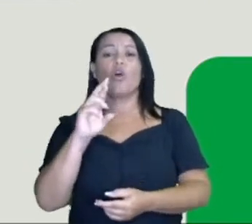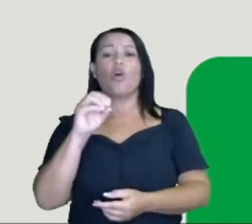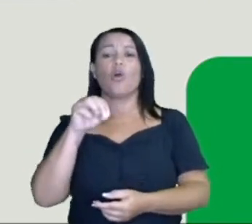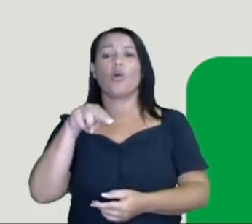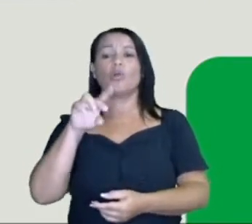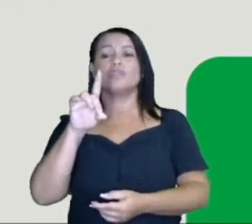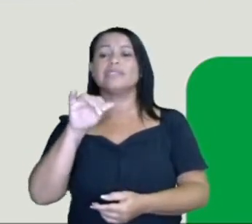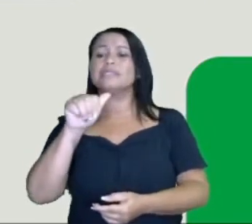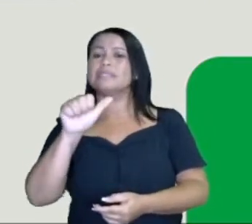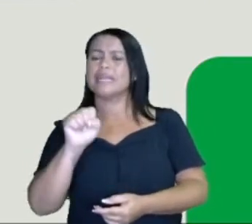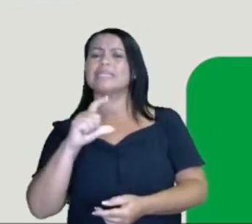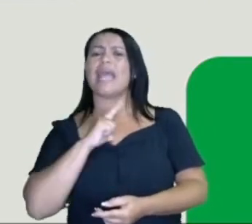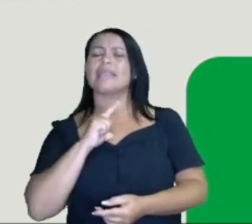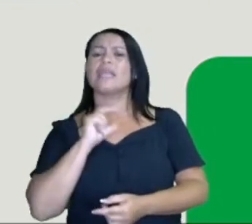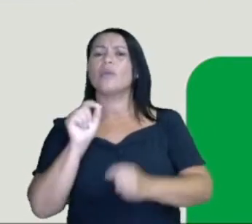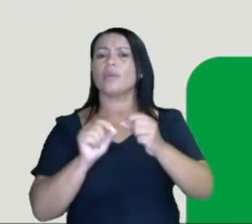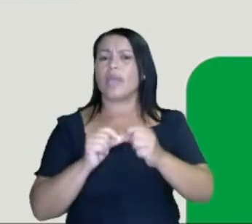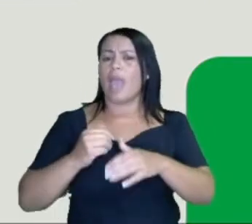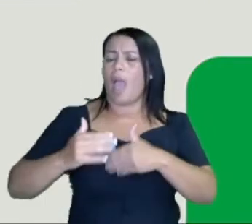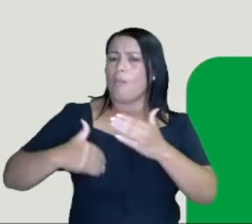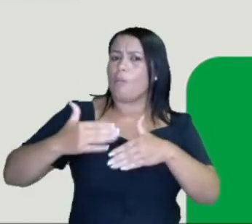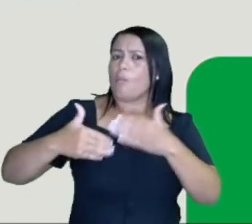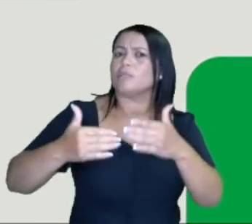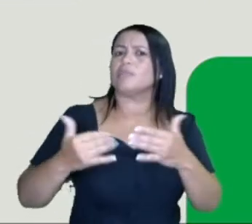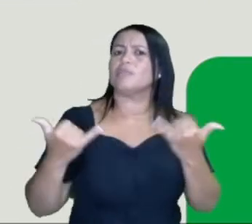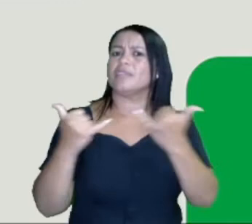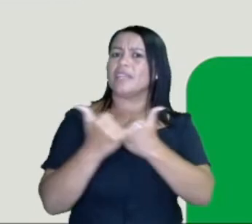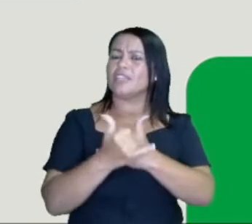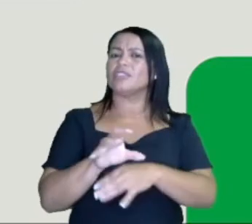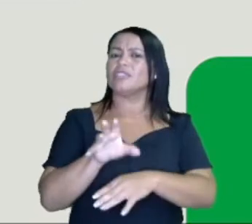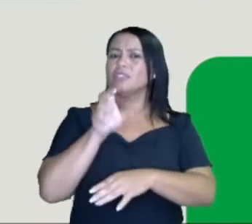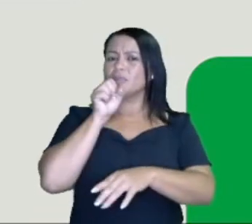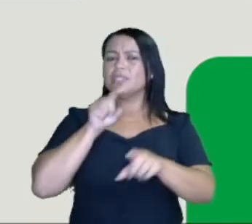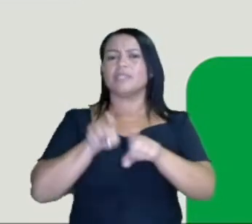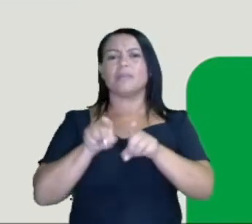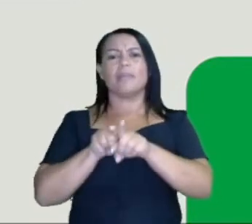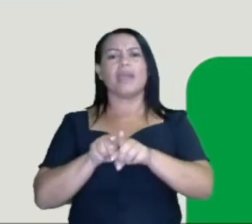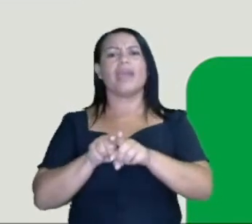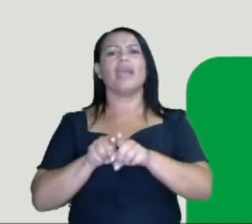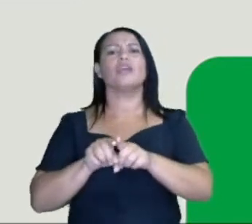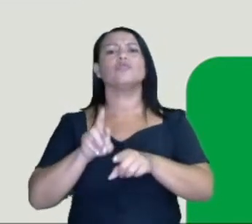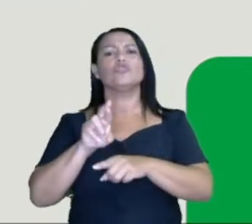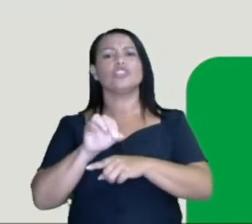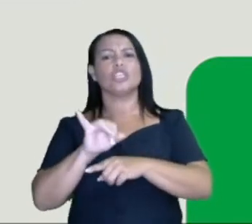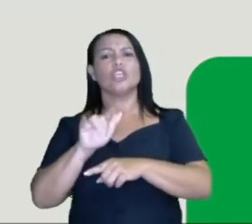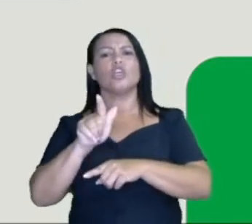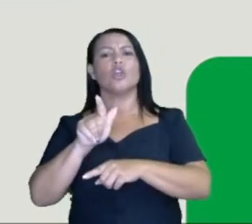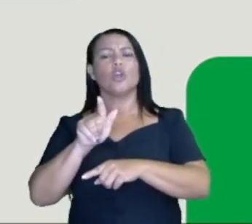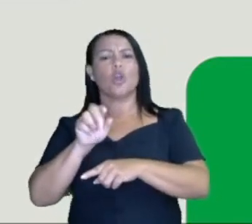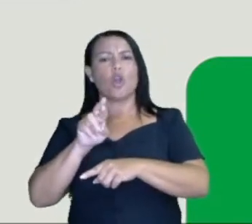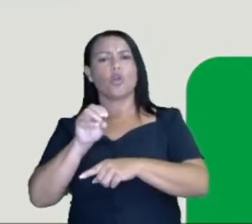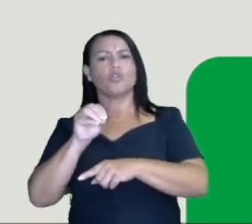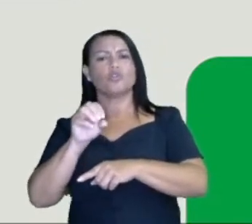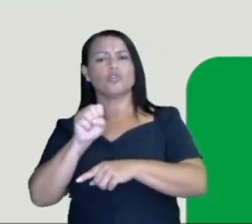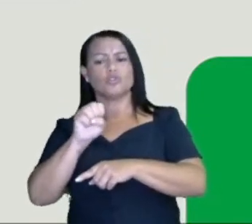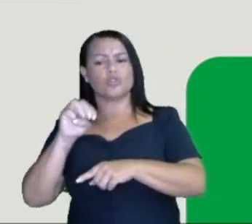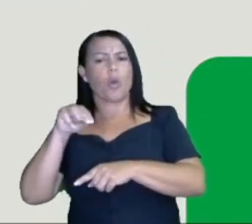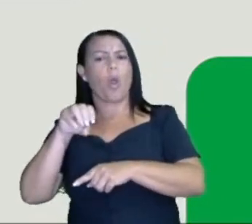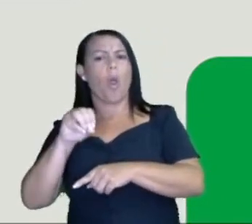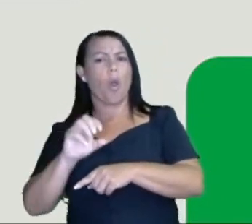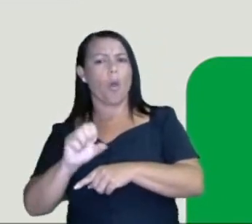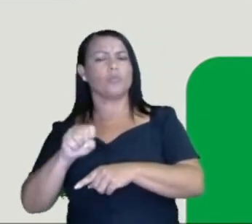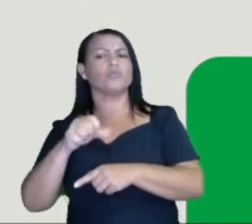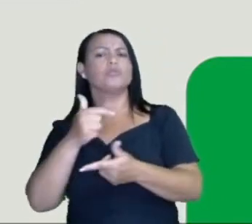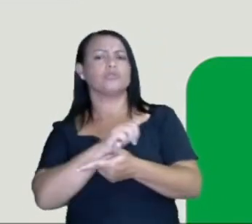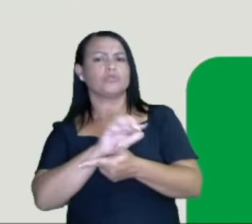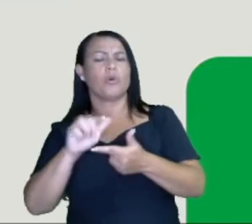energia da célula e a respiração das células, ribossomos na produção de proteínas, retículos endoplasmáticos